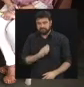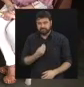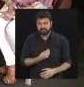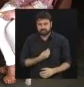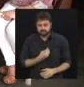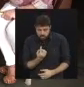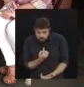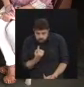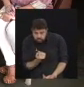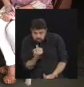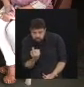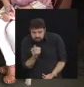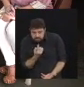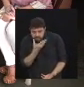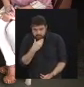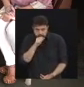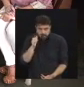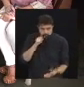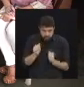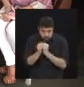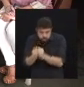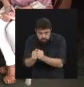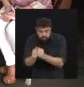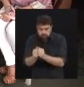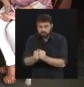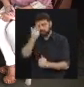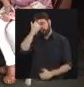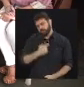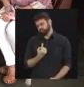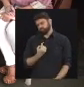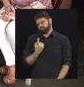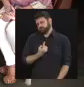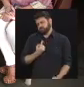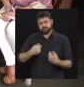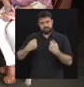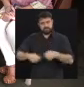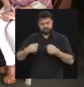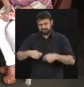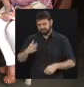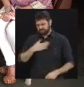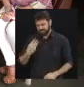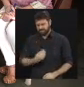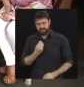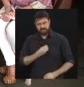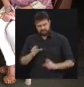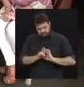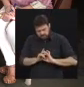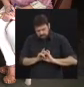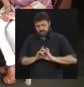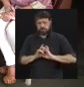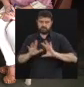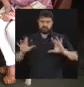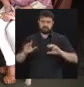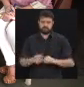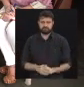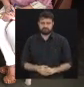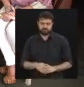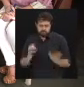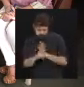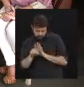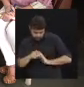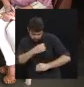Mas vai sozinha, não? Seus pais vão Sozinha. junto? Como assim sozinha? Eu preciso aprender a ficar na Sabe casa... cozinhar?